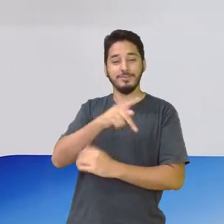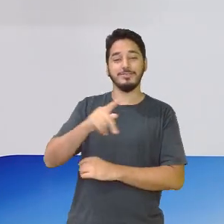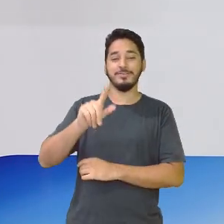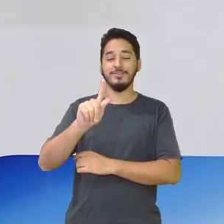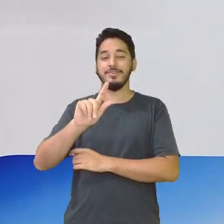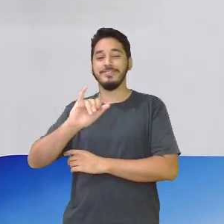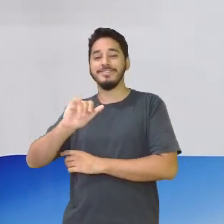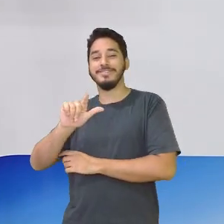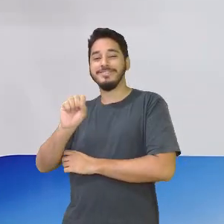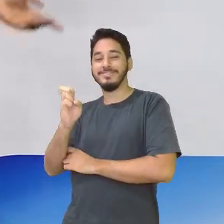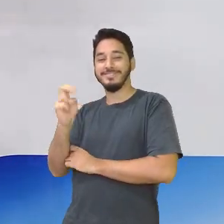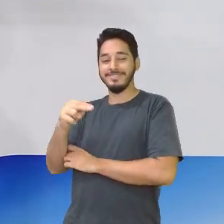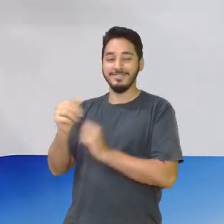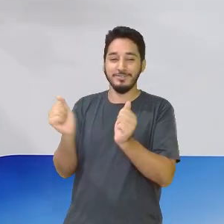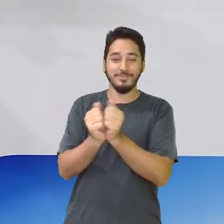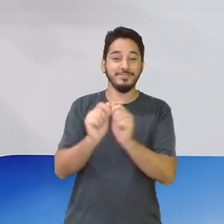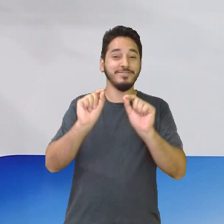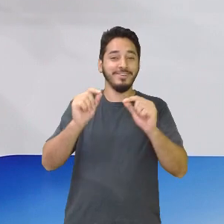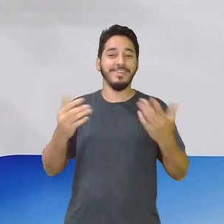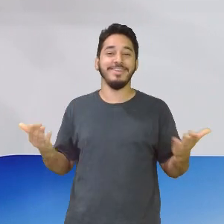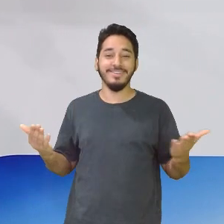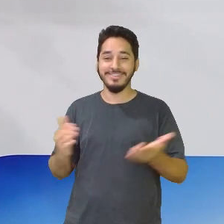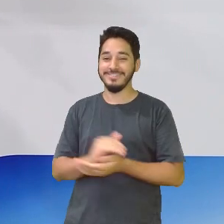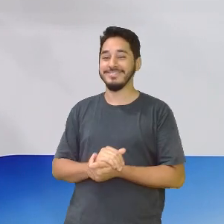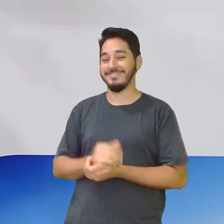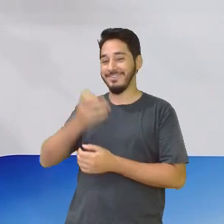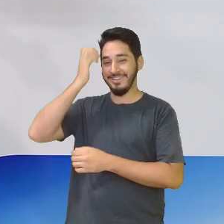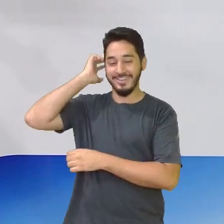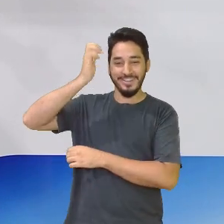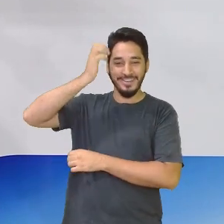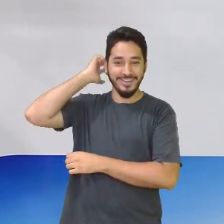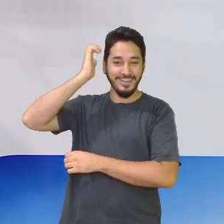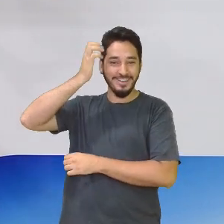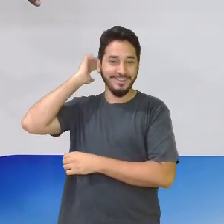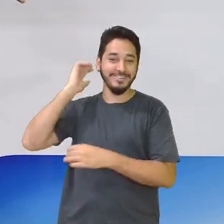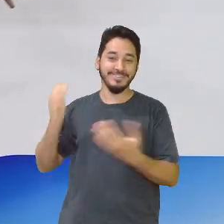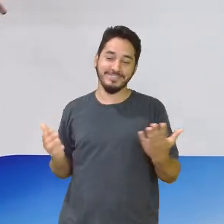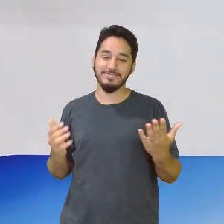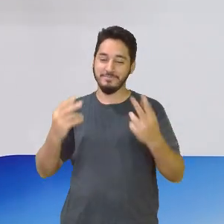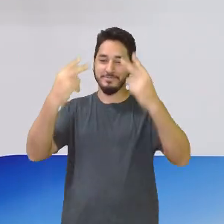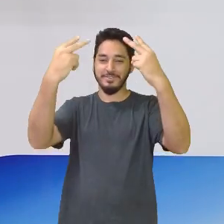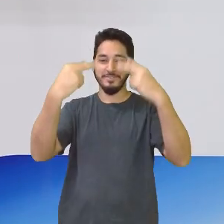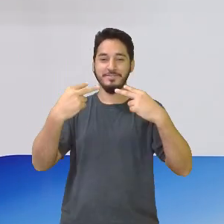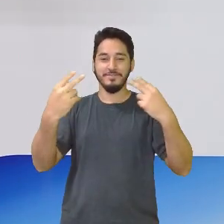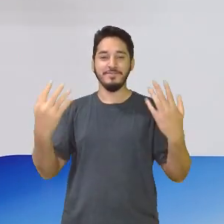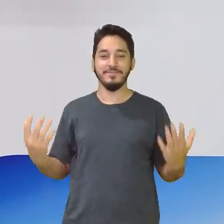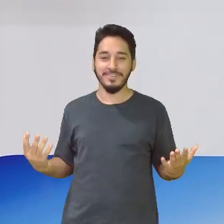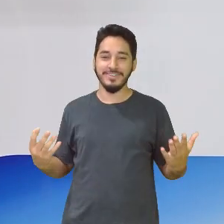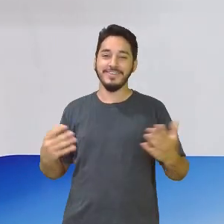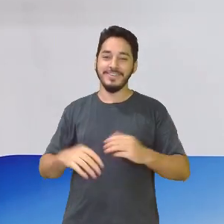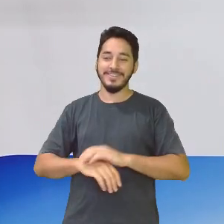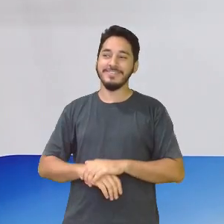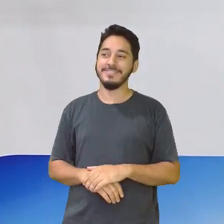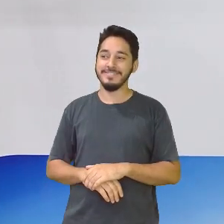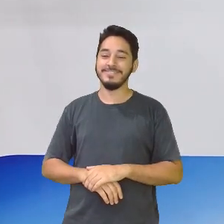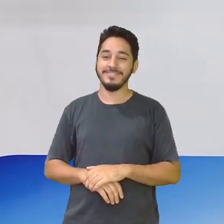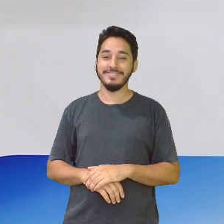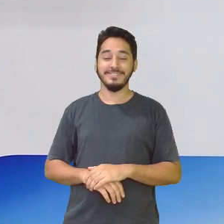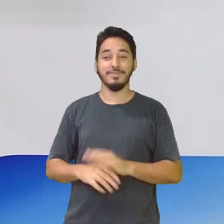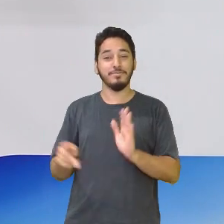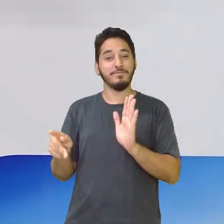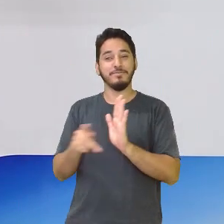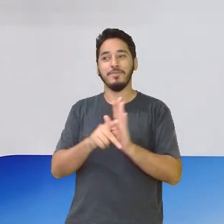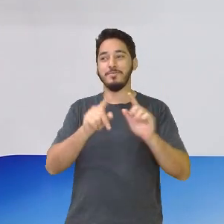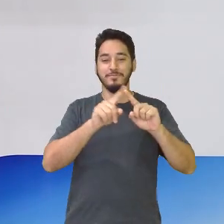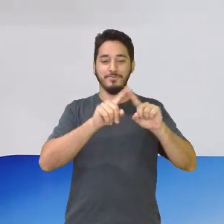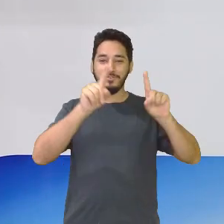Soares, acompanhado aqui, ali é famoso, né? Olha o Everton ali, foi bem comum você ver aí, né? Opa, eu estou aqui com o meu